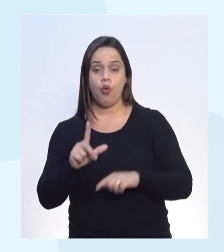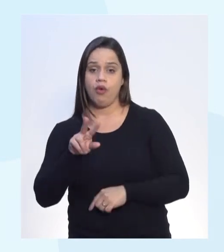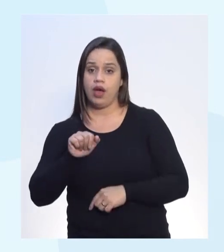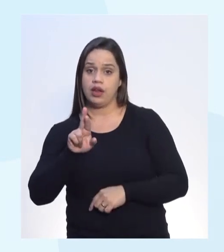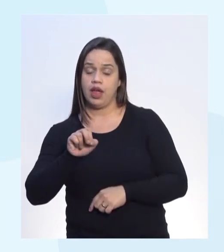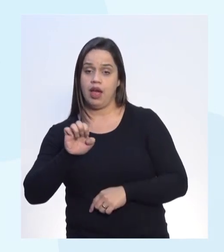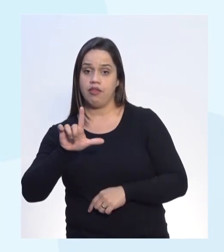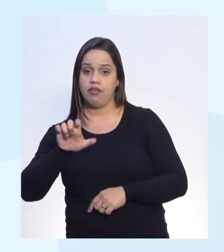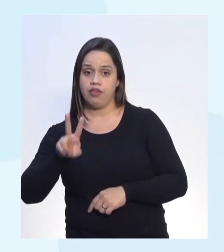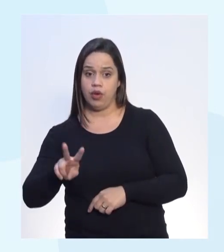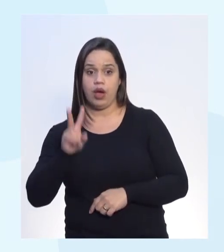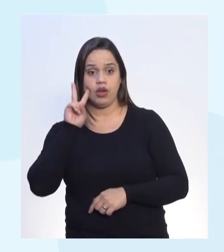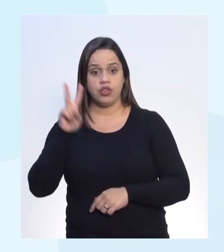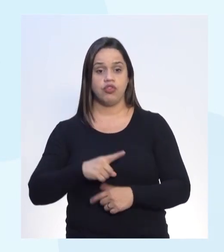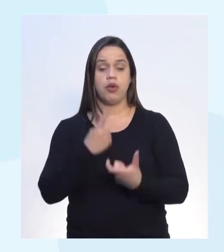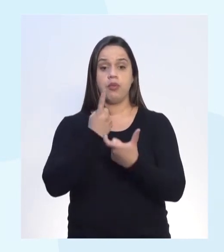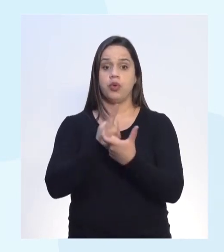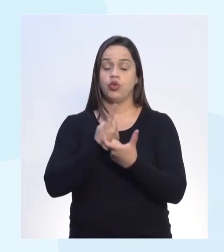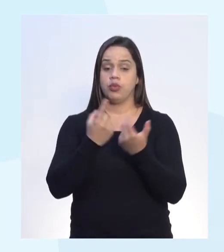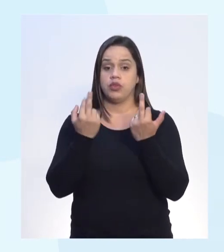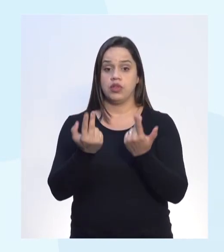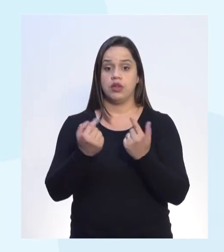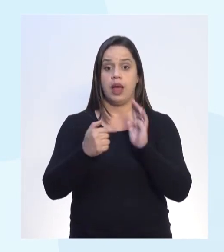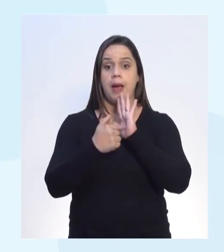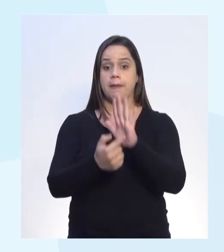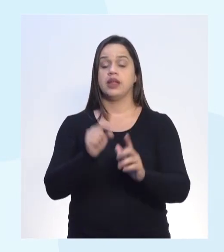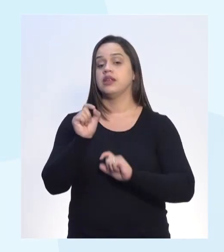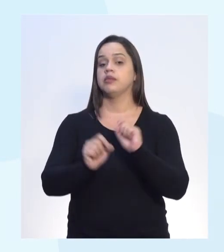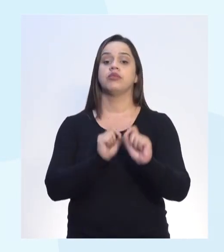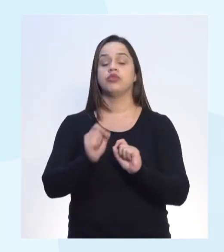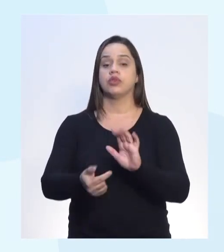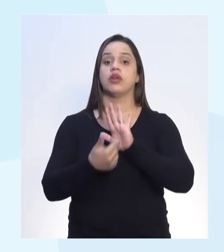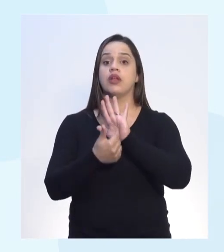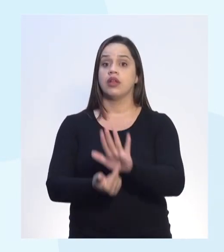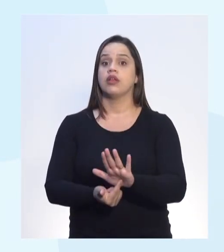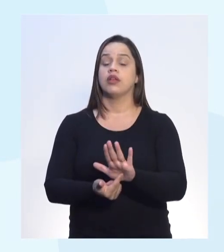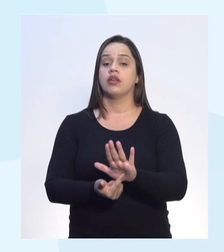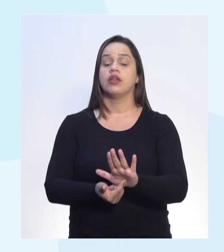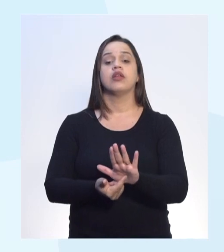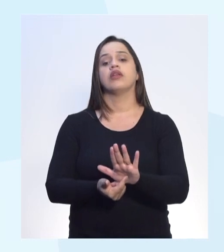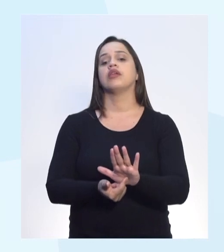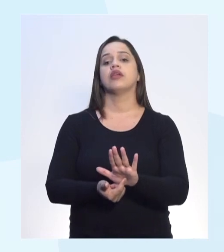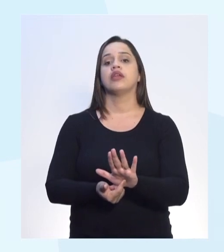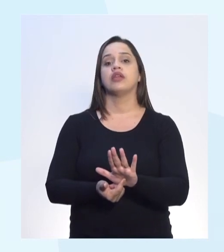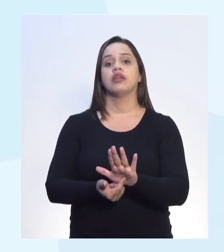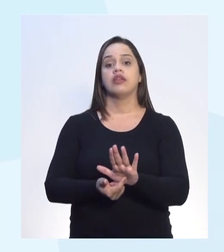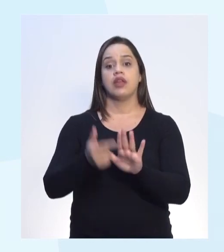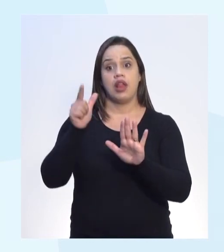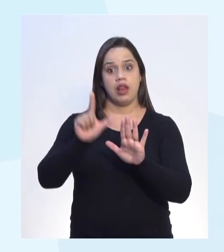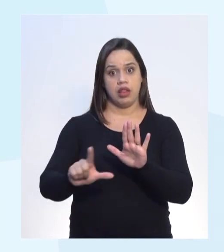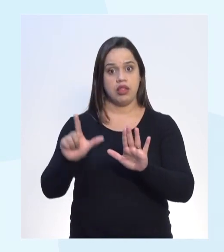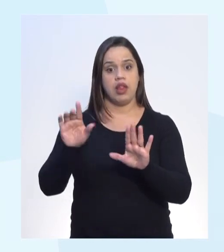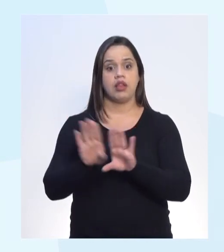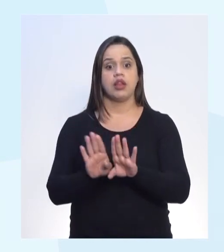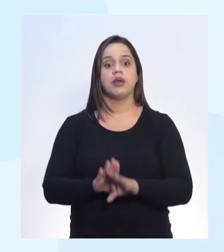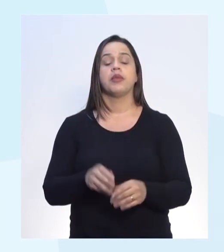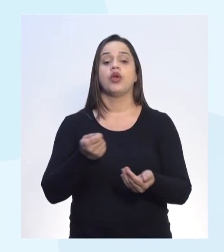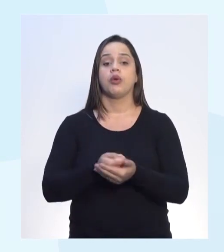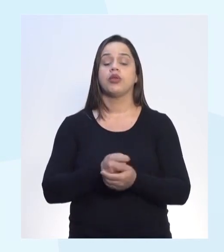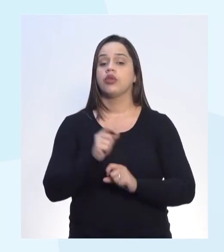dos monômios semelhantes. Eles apresentam a mesma parte literal e, obrigatoriamente, também o